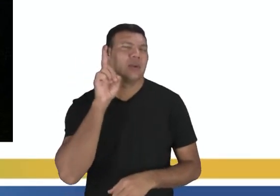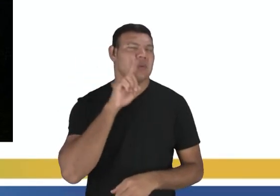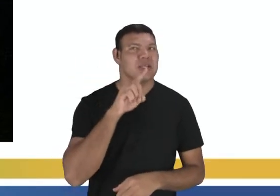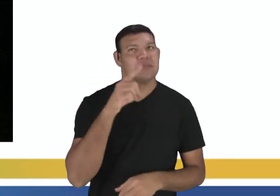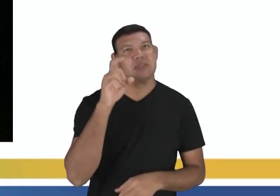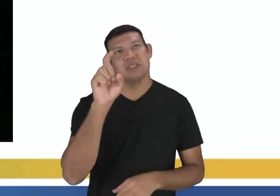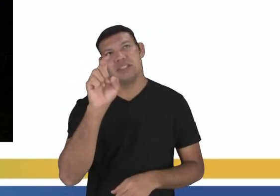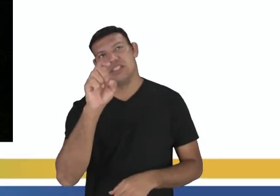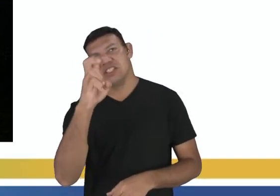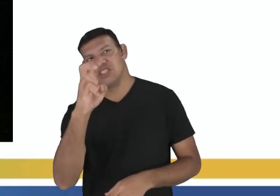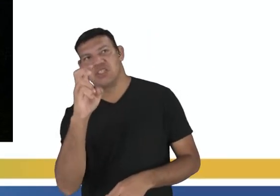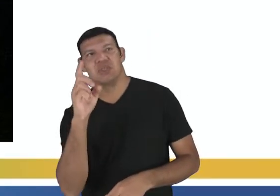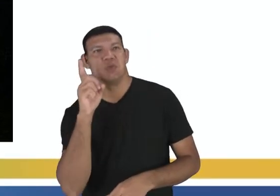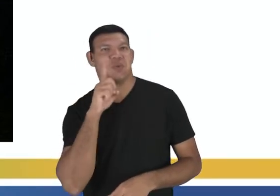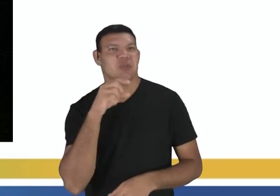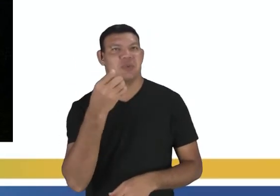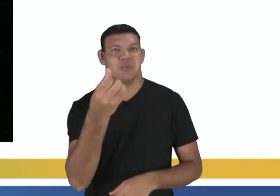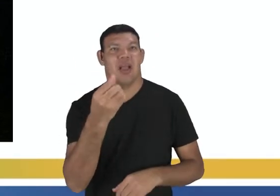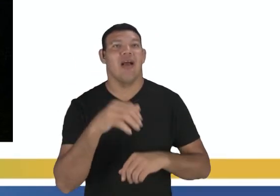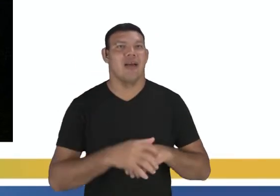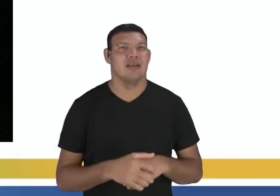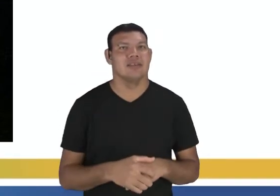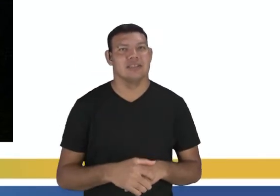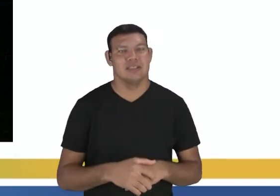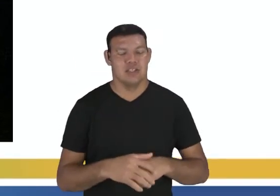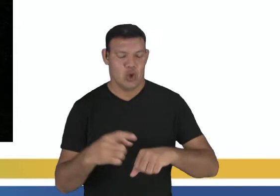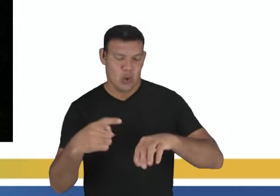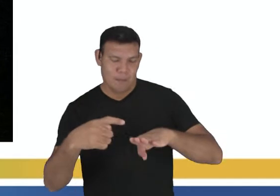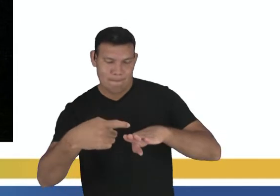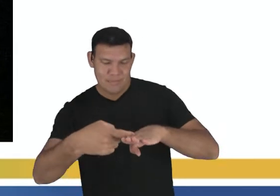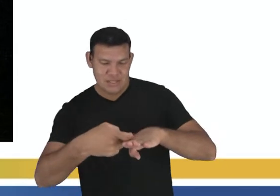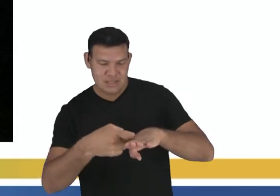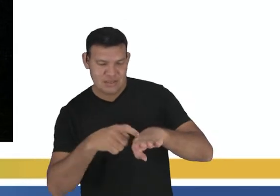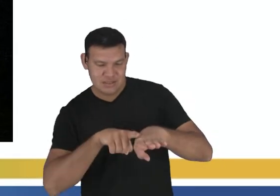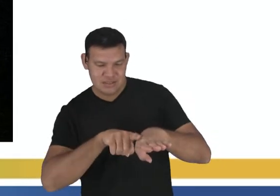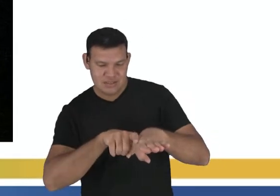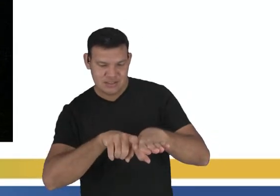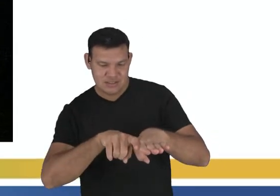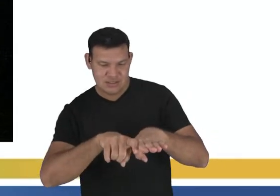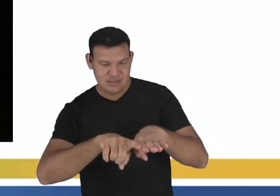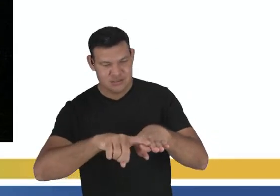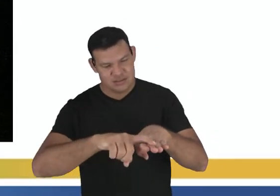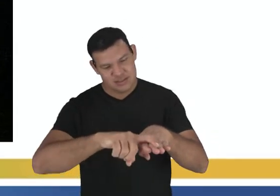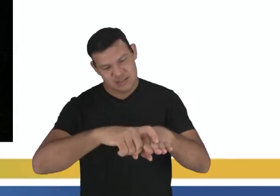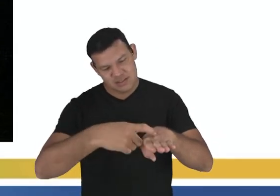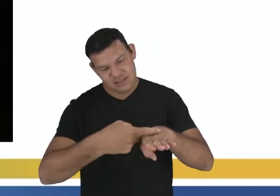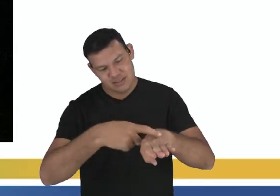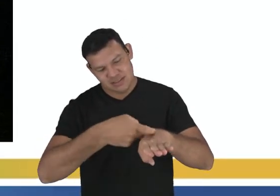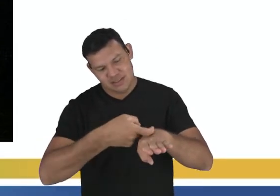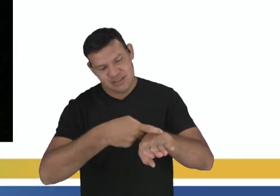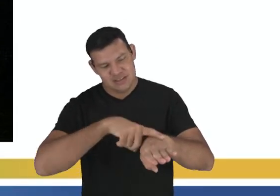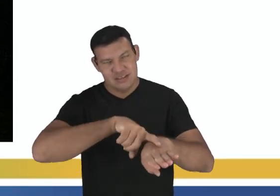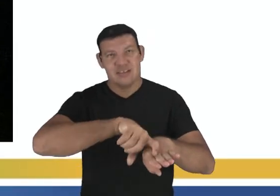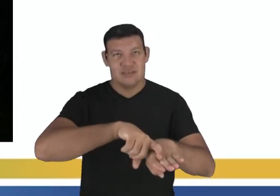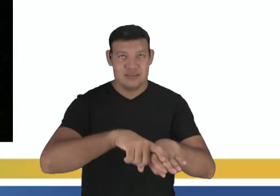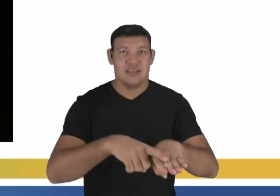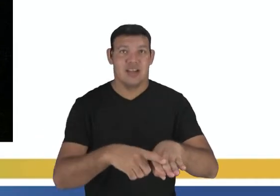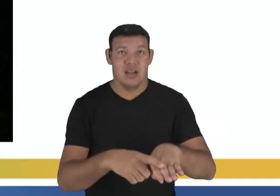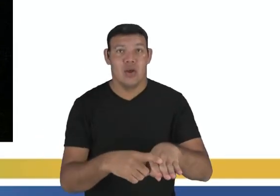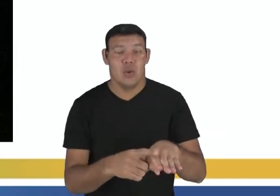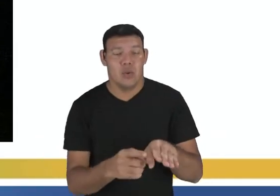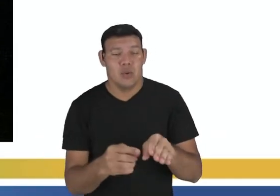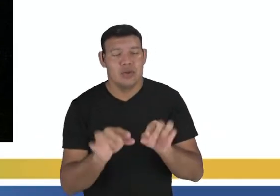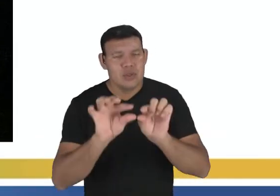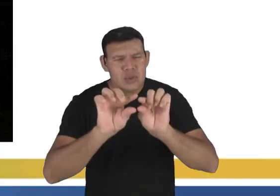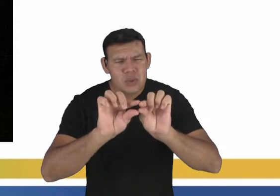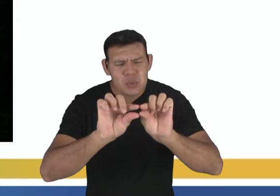muito fundo, ela fica ali nas camadas mais externas da pele. E ela começa a fazer trajetos, né? Ali, trajetos sinuosos, cheios de curvas. E